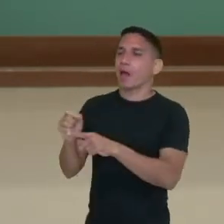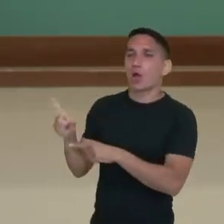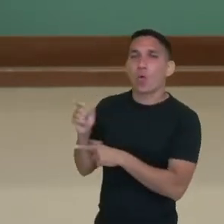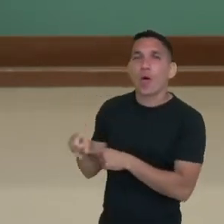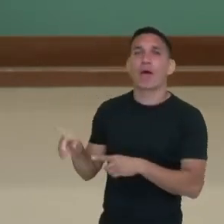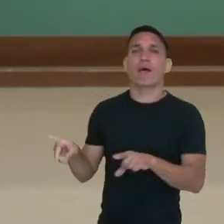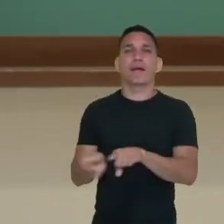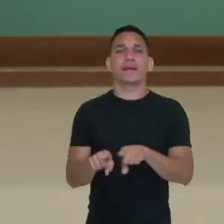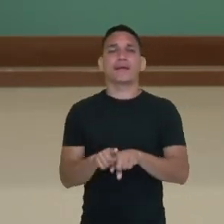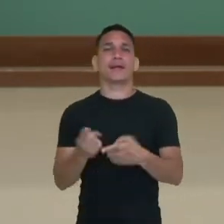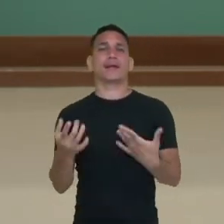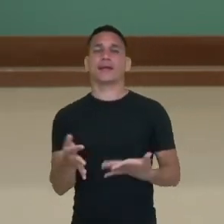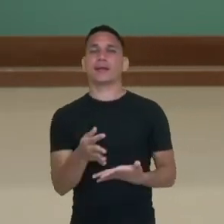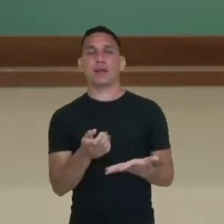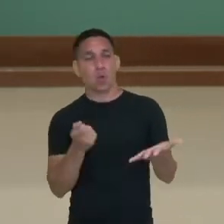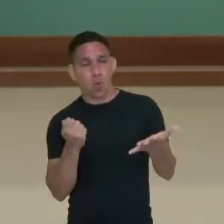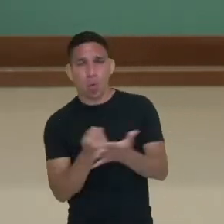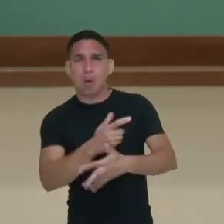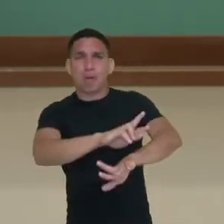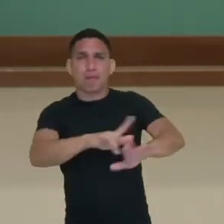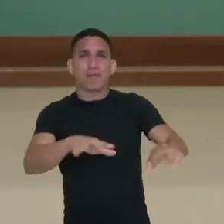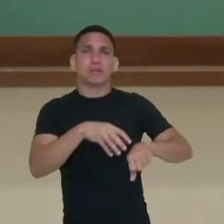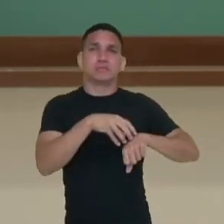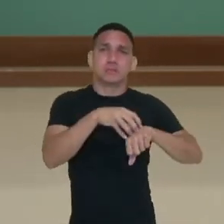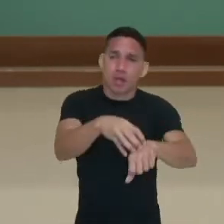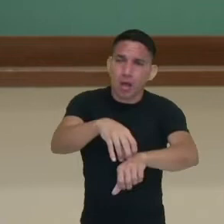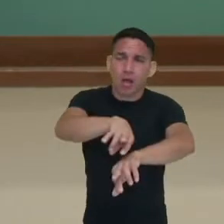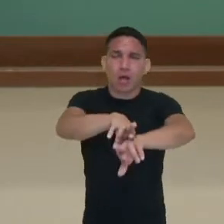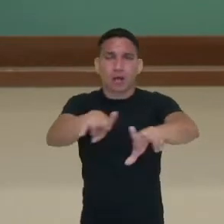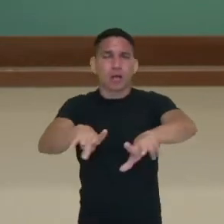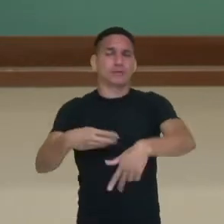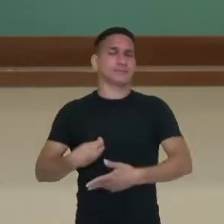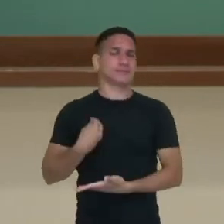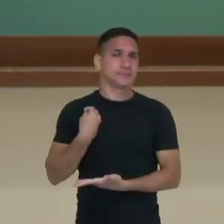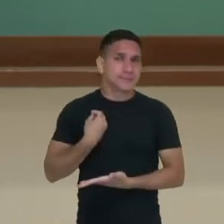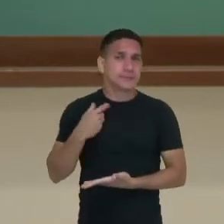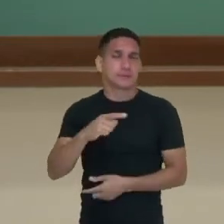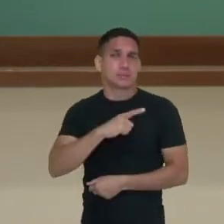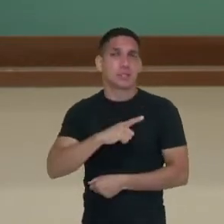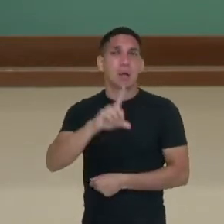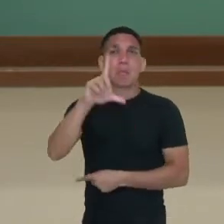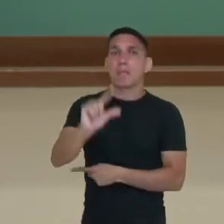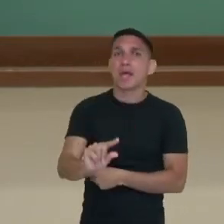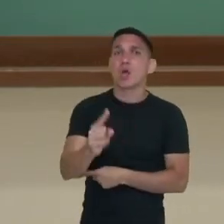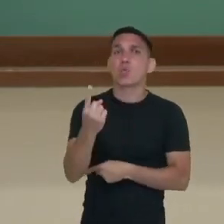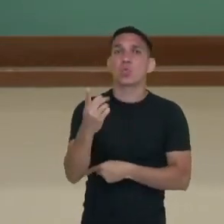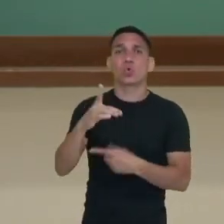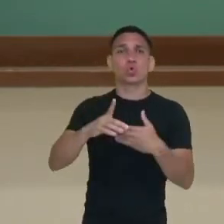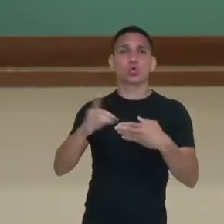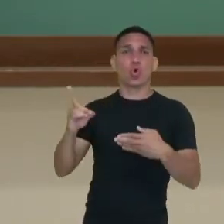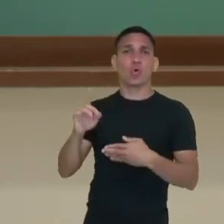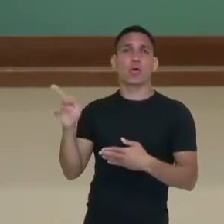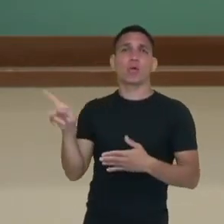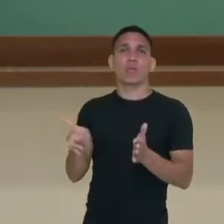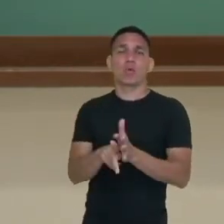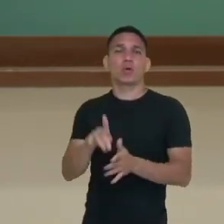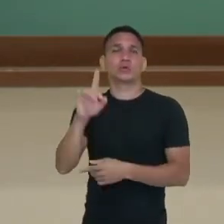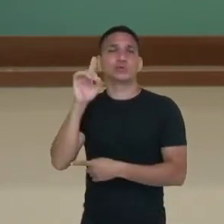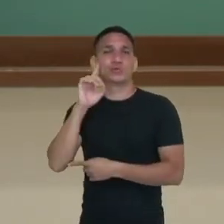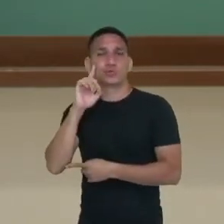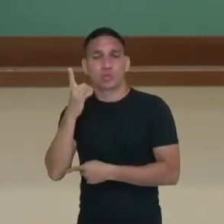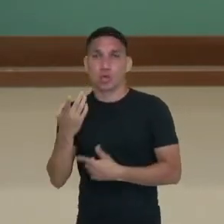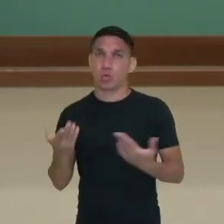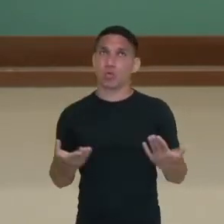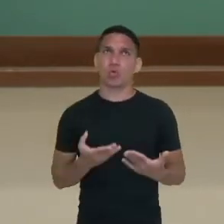então pagar, né, pelo transporte, né, público e assim por diante, com menos de $1 por dia. Atualmente o dólar